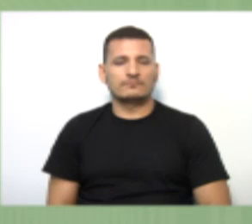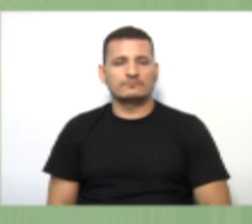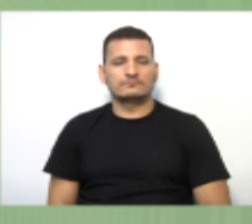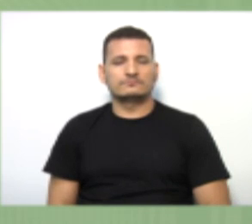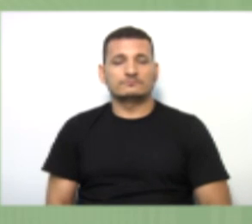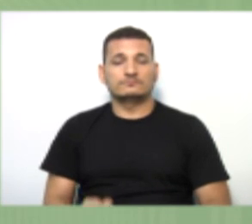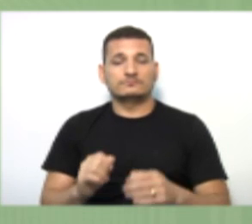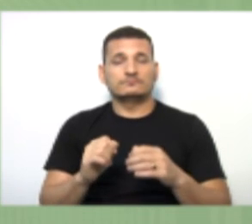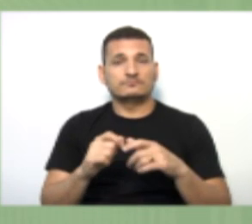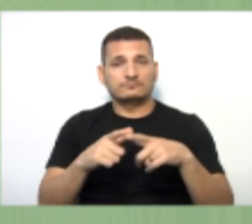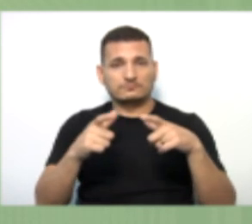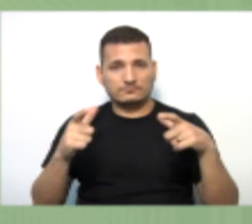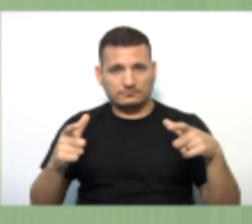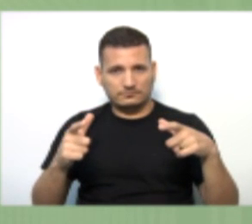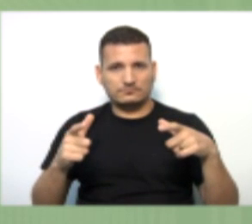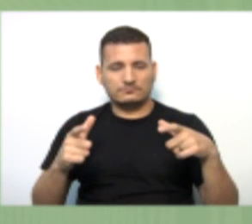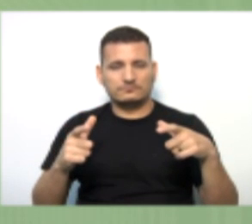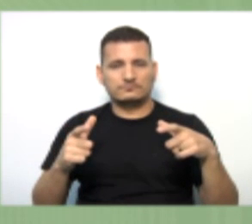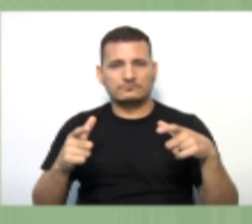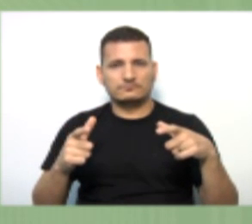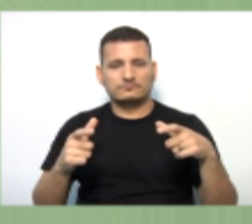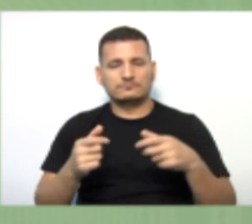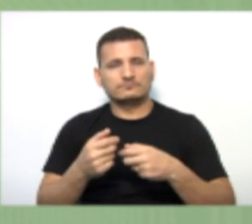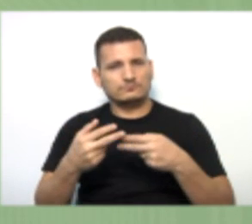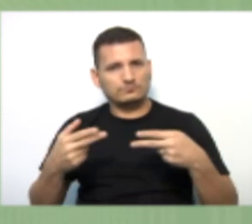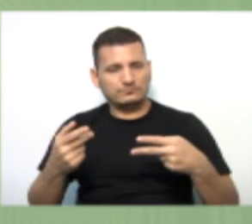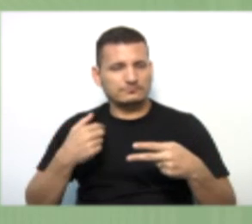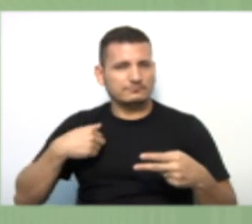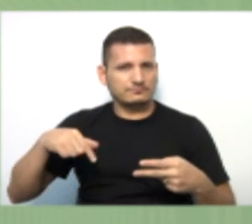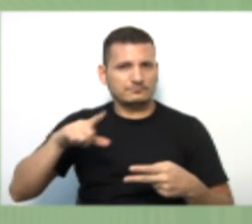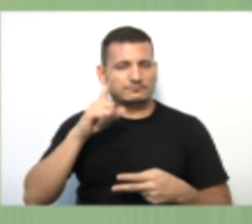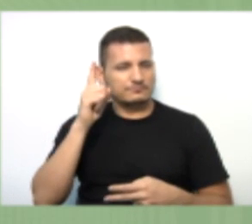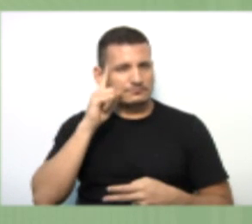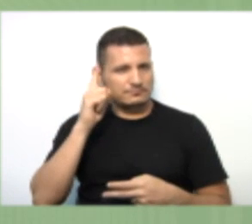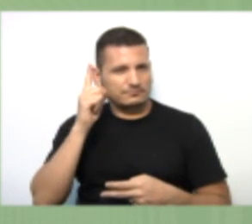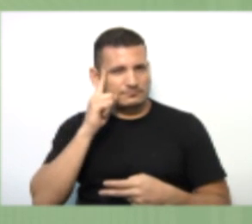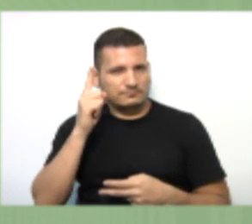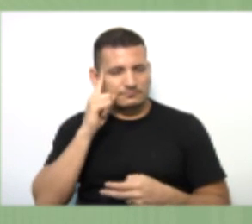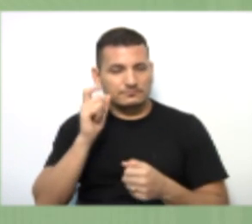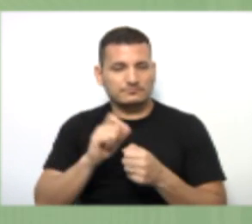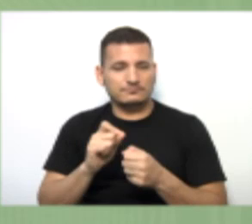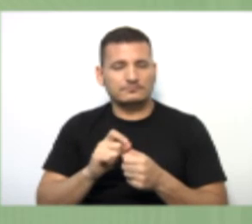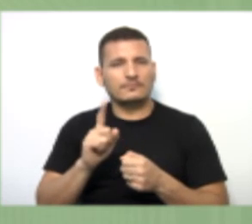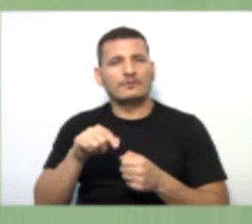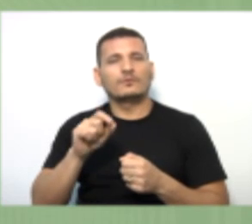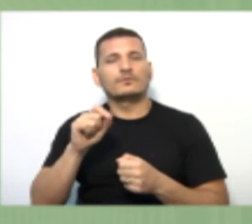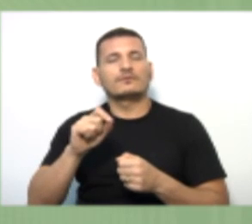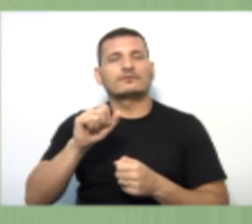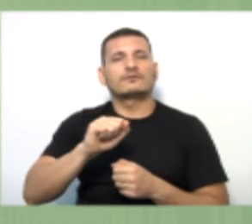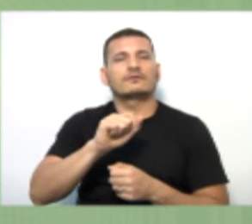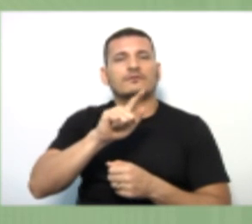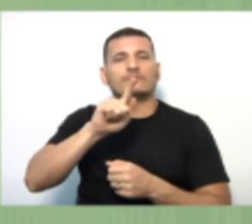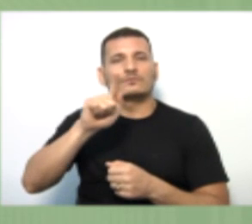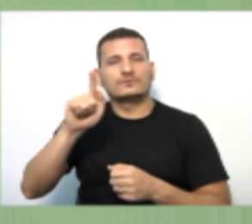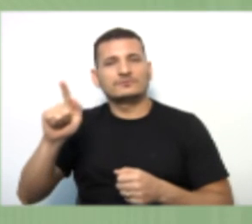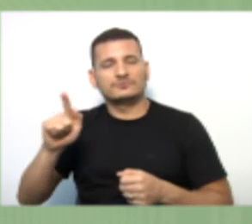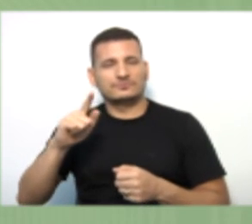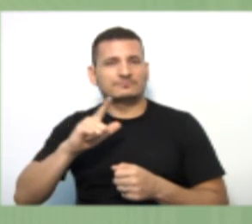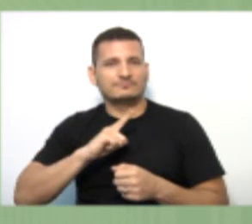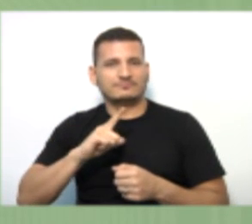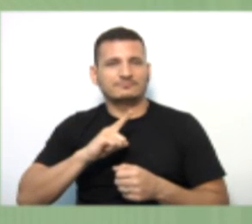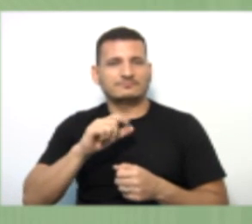A maioria das coisas que fazemos no dia a dia é com base em algoritmos. Olha essa palavrinha de